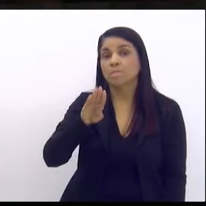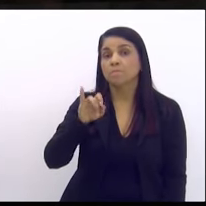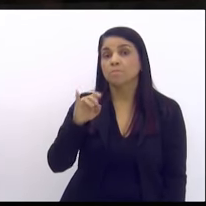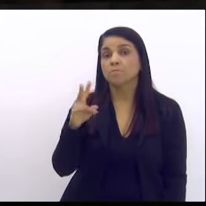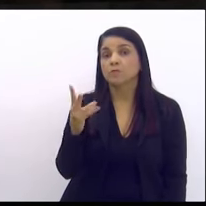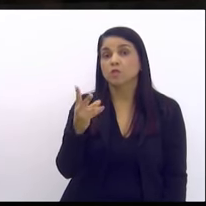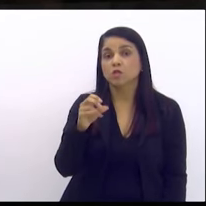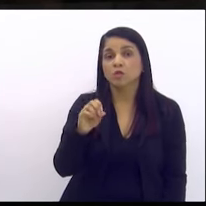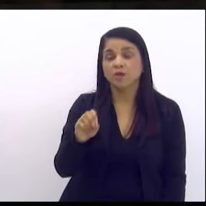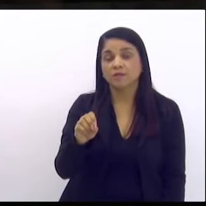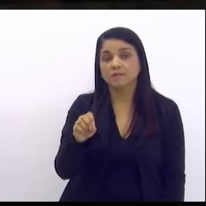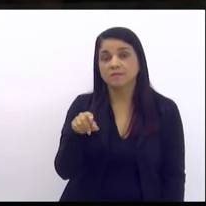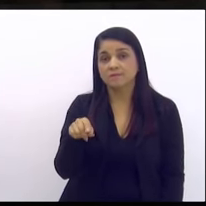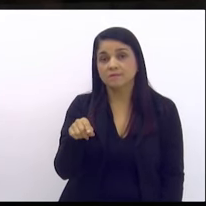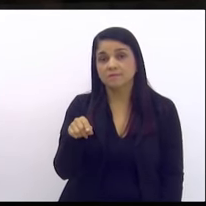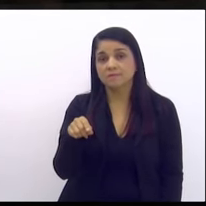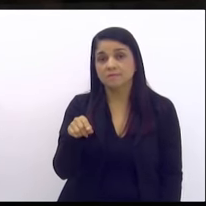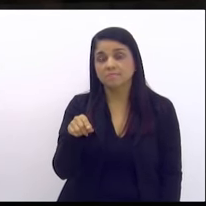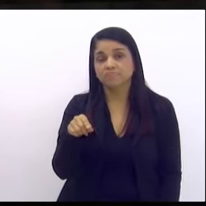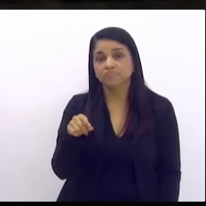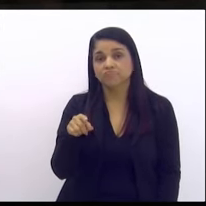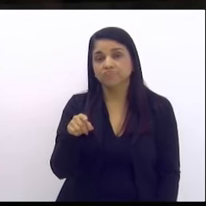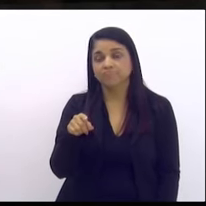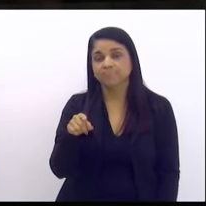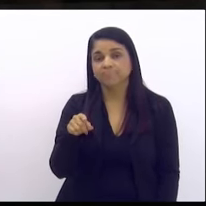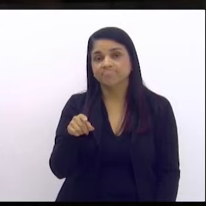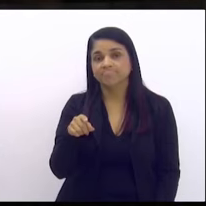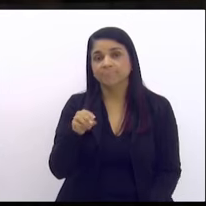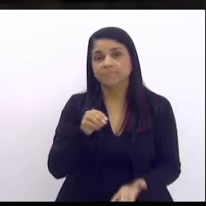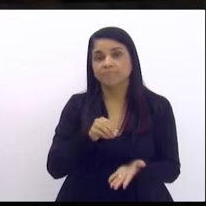inscrito nos compêndios lei